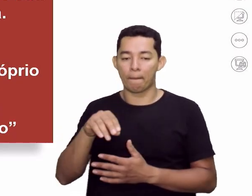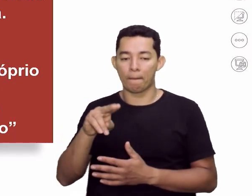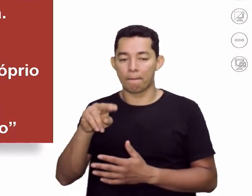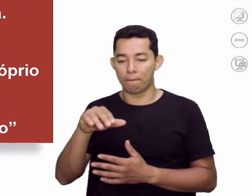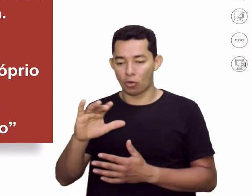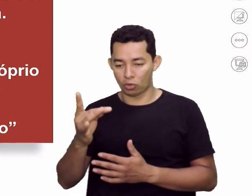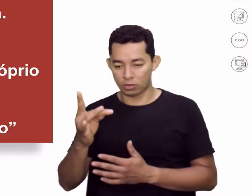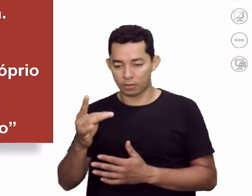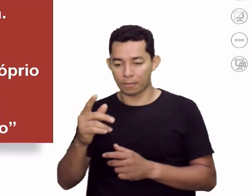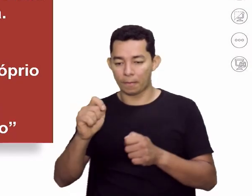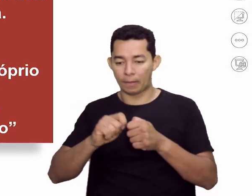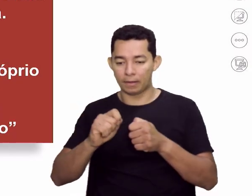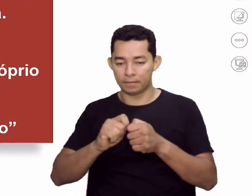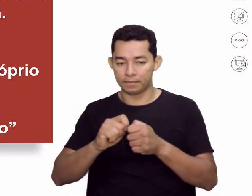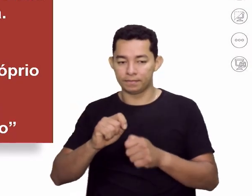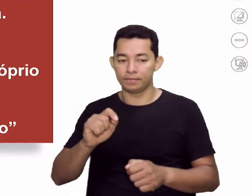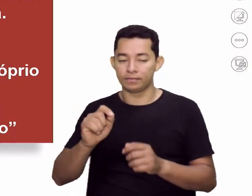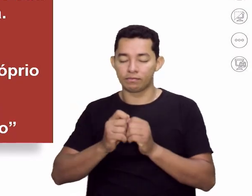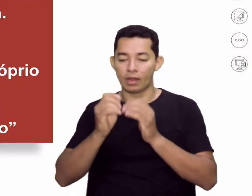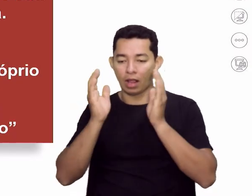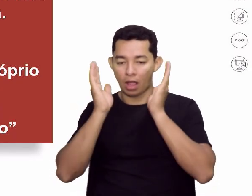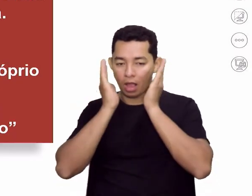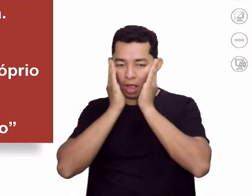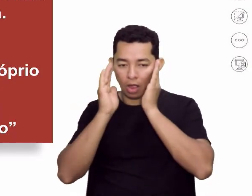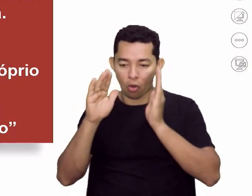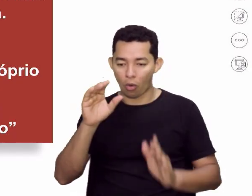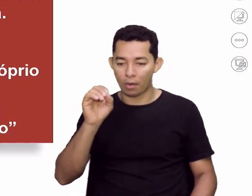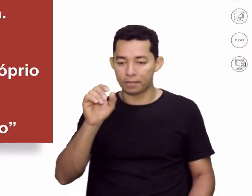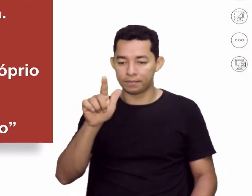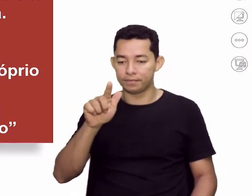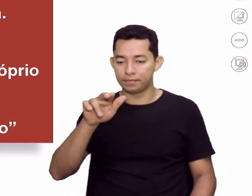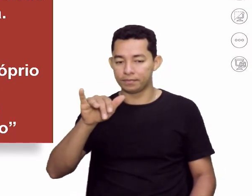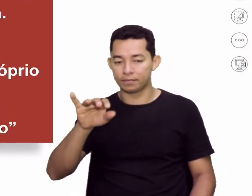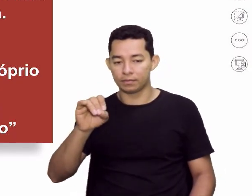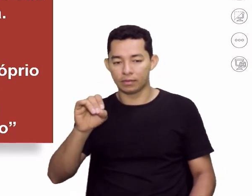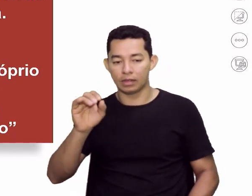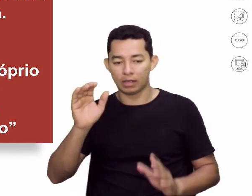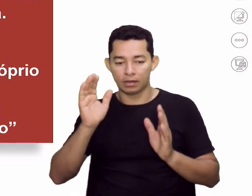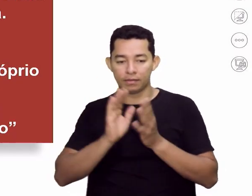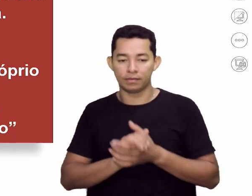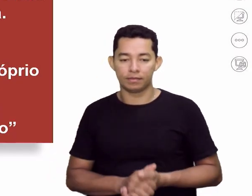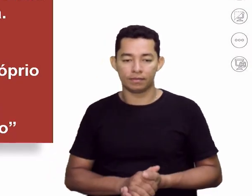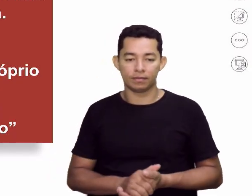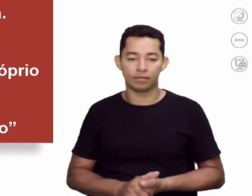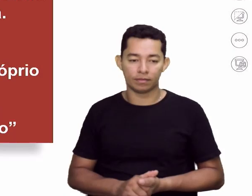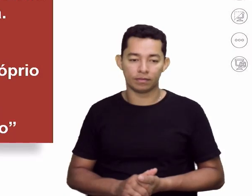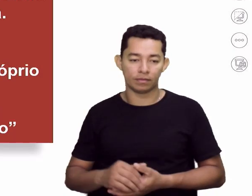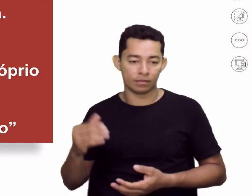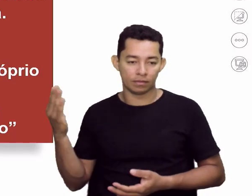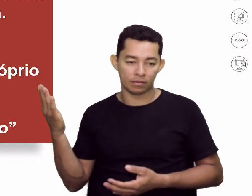Então, na pintura, você vê aqui esse quadro aqui, chama-se O Olho, né?